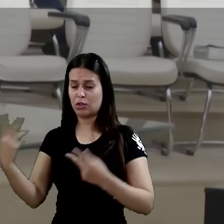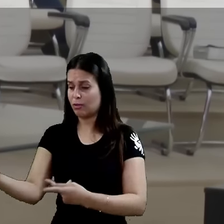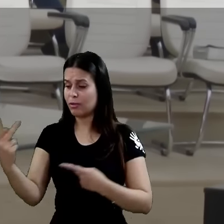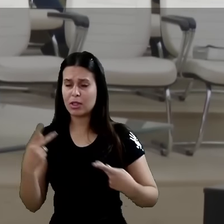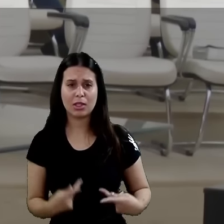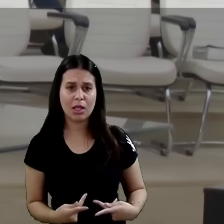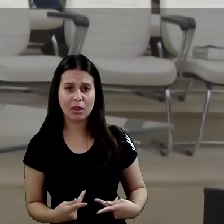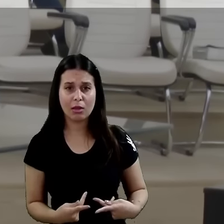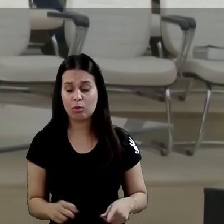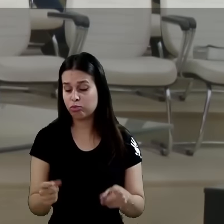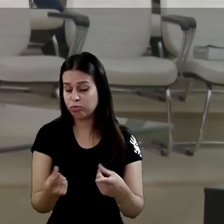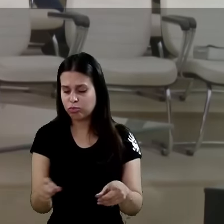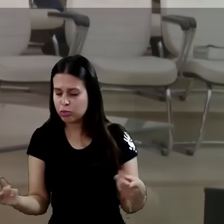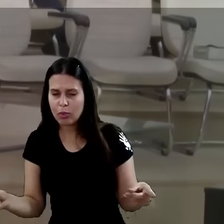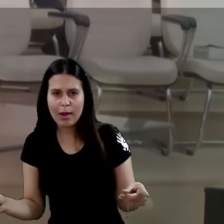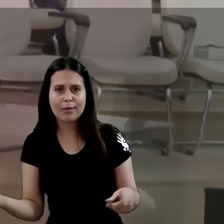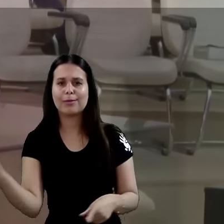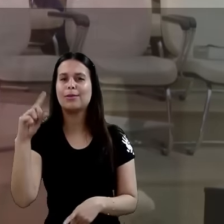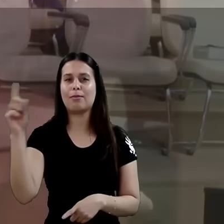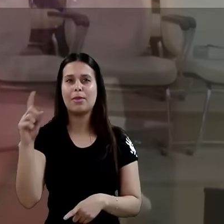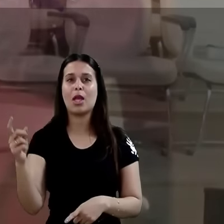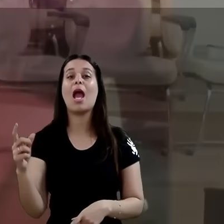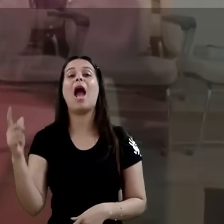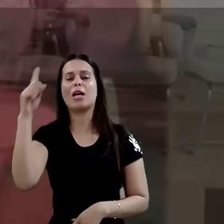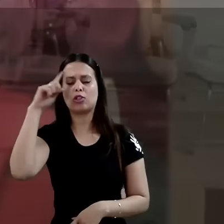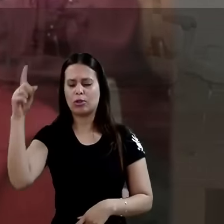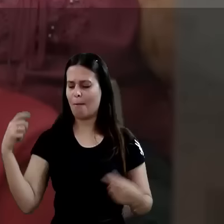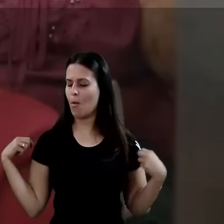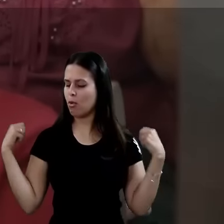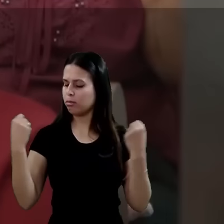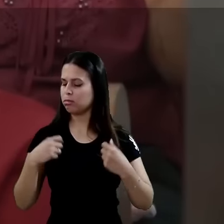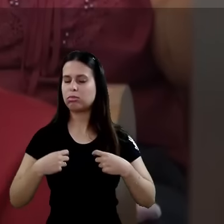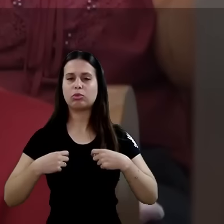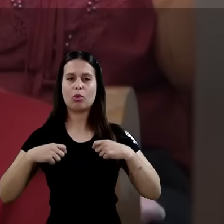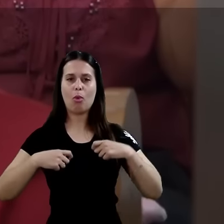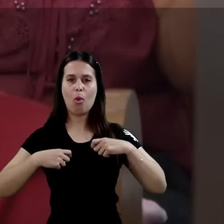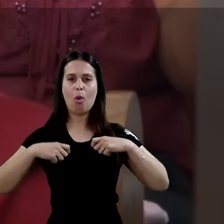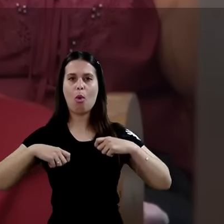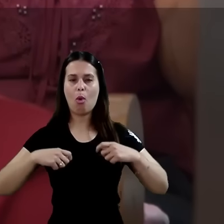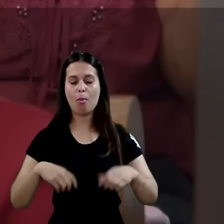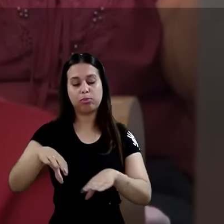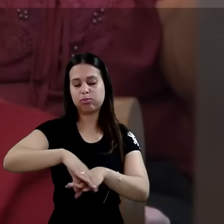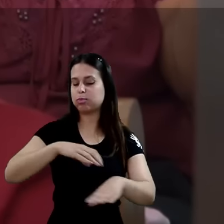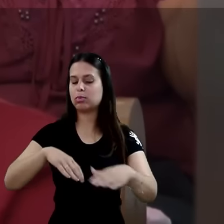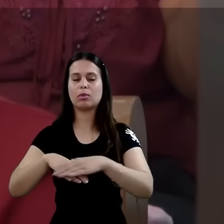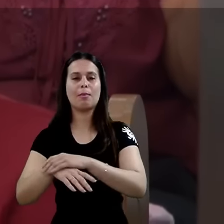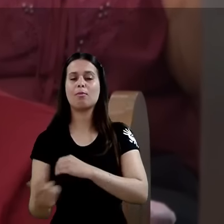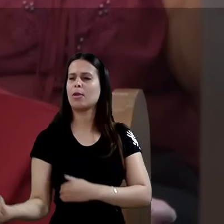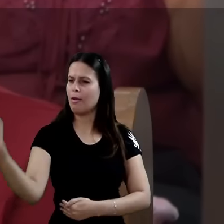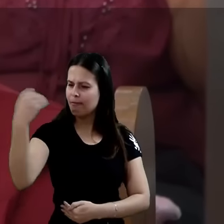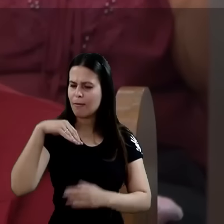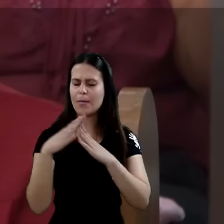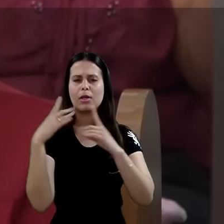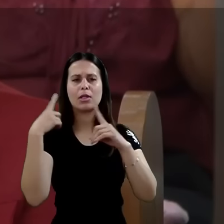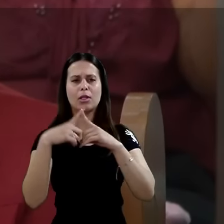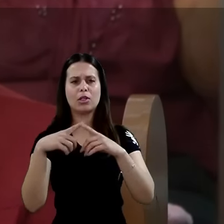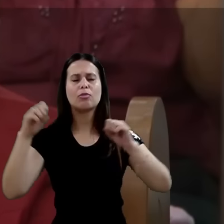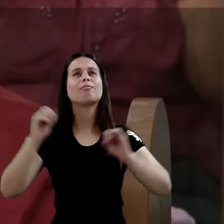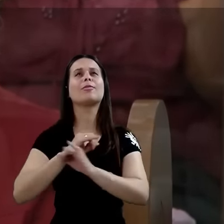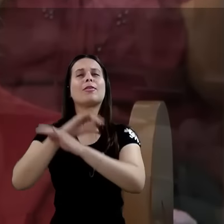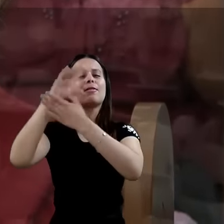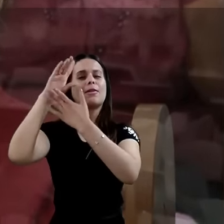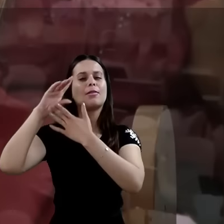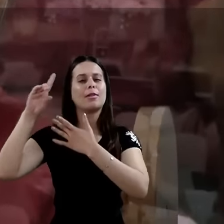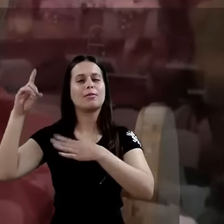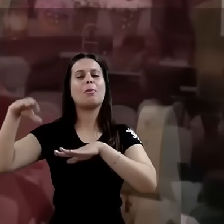é dia de churrasco é dia de por roupa pegar a Bíblia tirar apa do Salgueiro entrar pelas portas dando glória com os